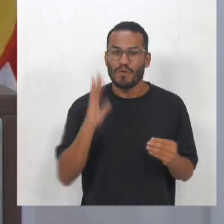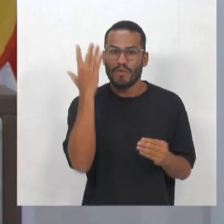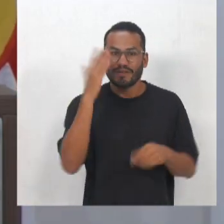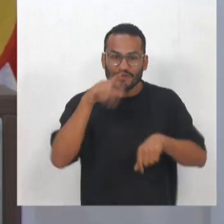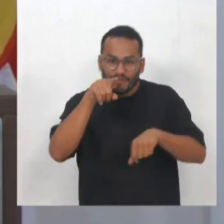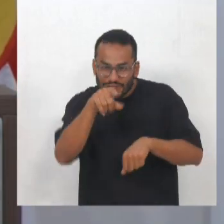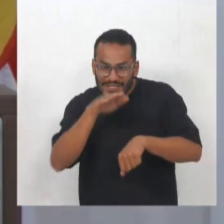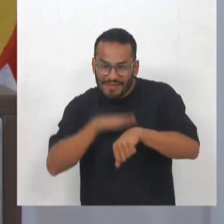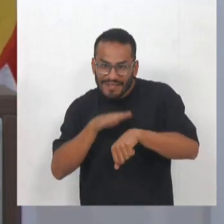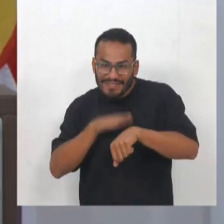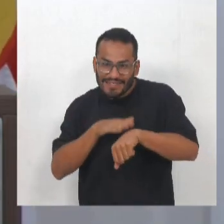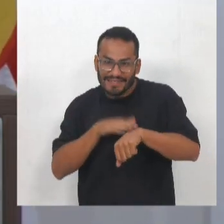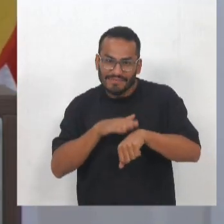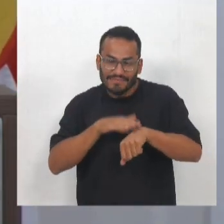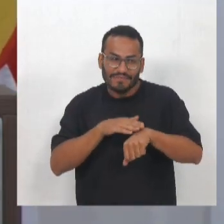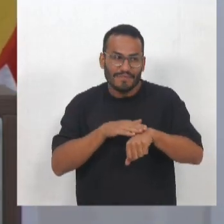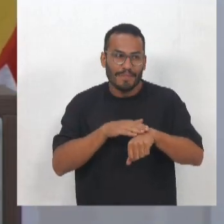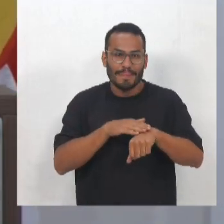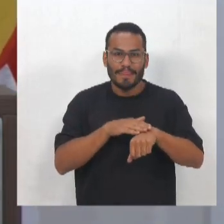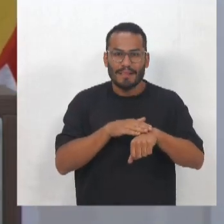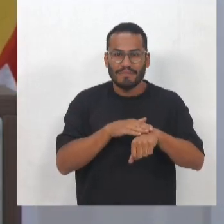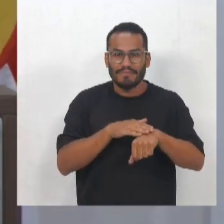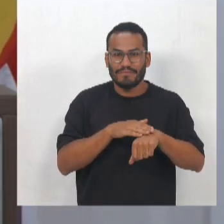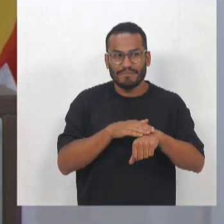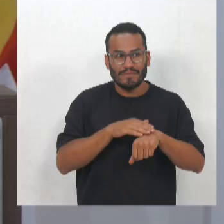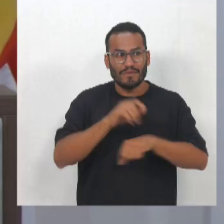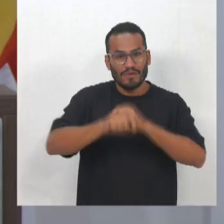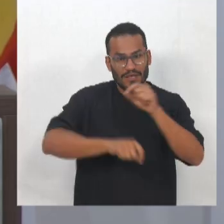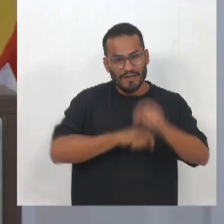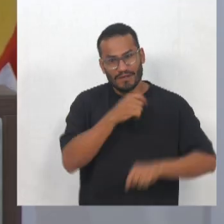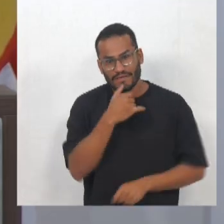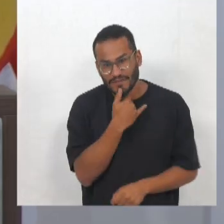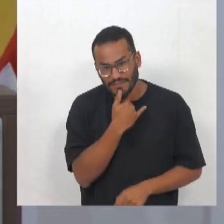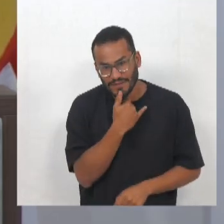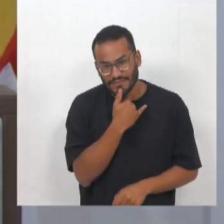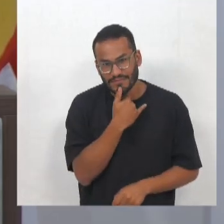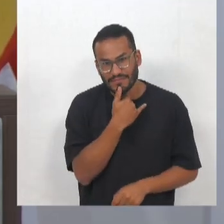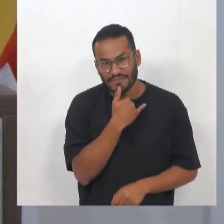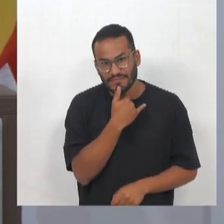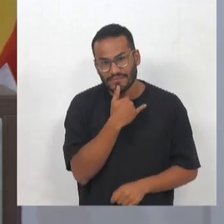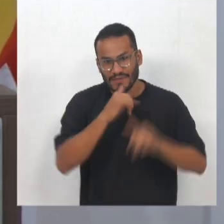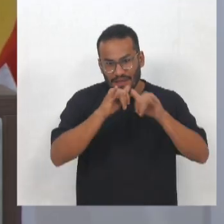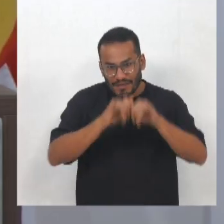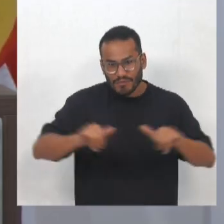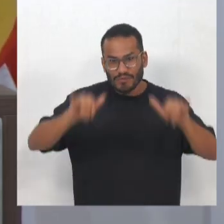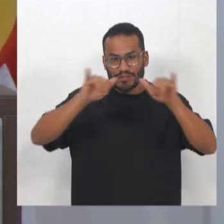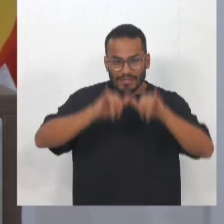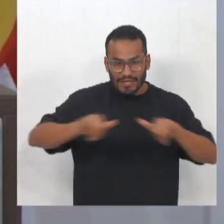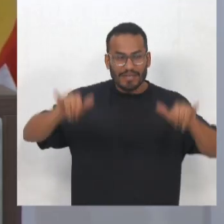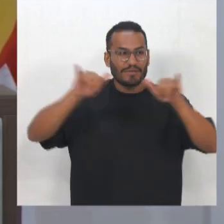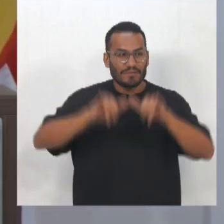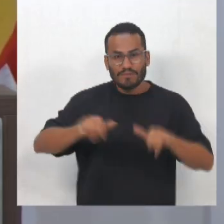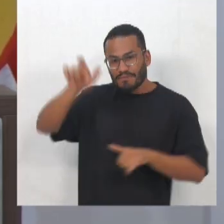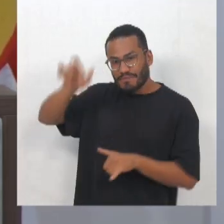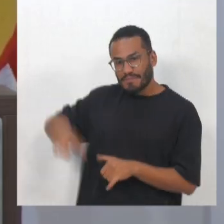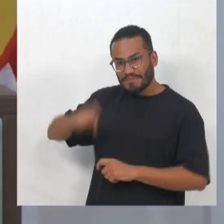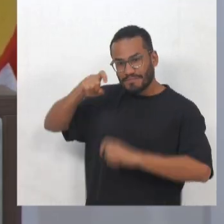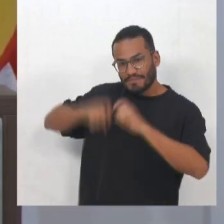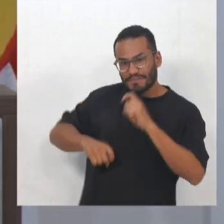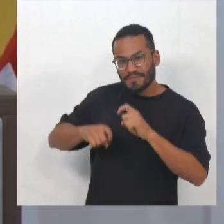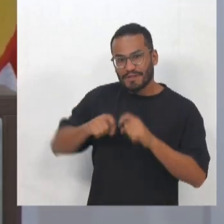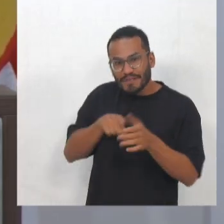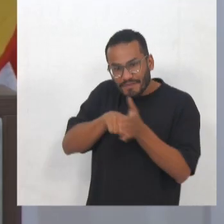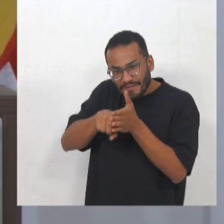faz isso, você simplesmente acaba, infelizmente, anunciando para o abusador que ele está